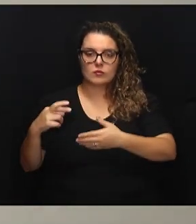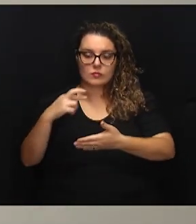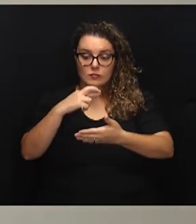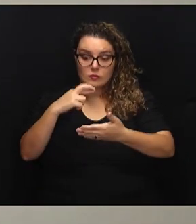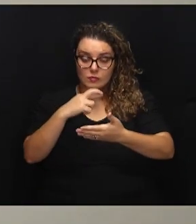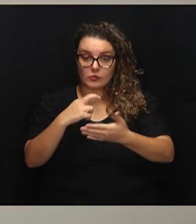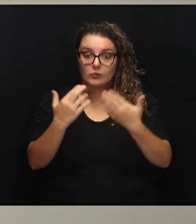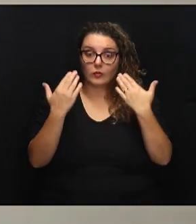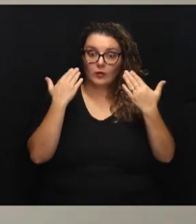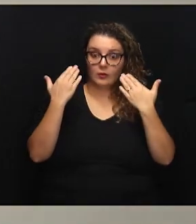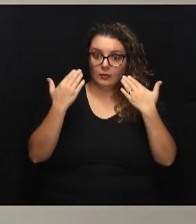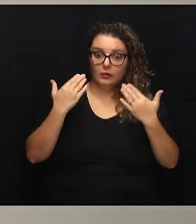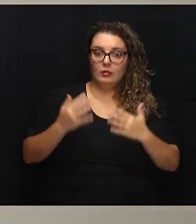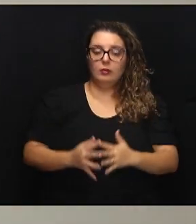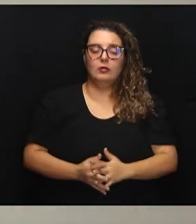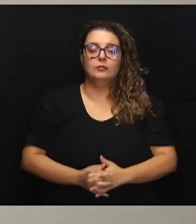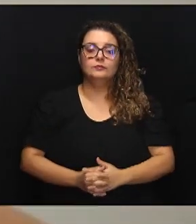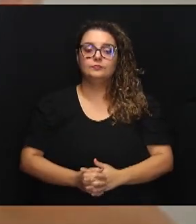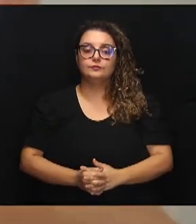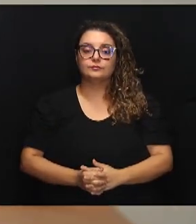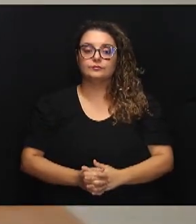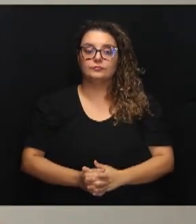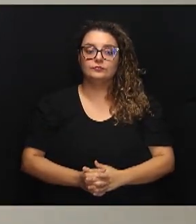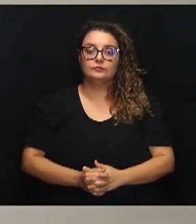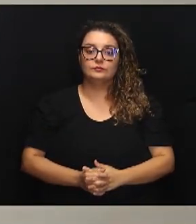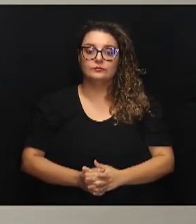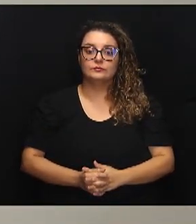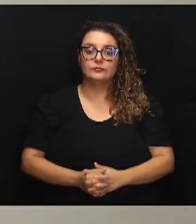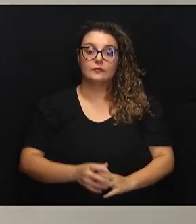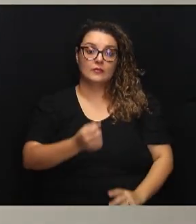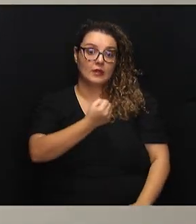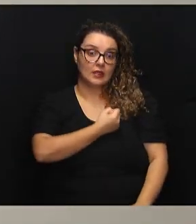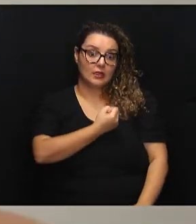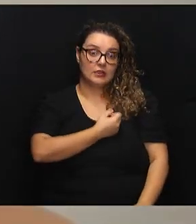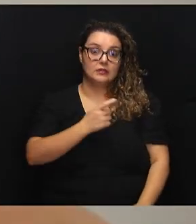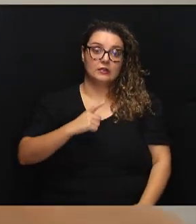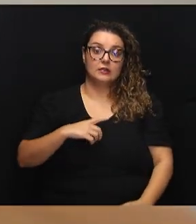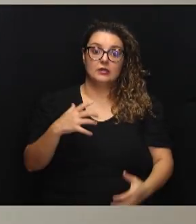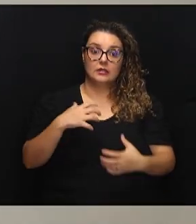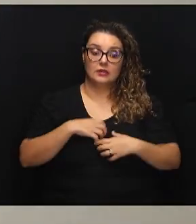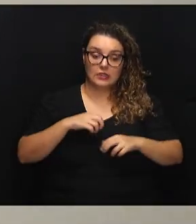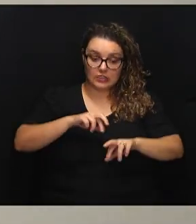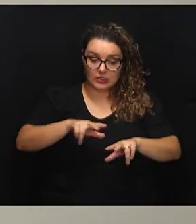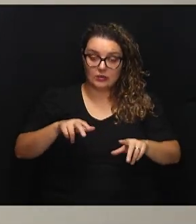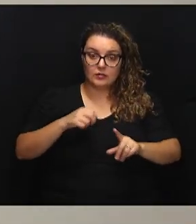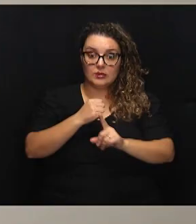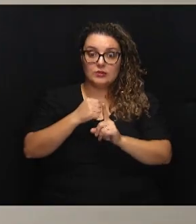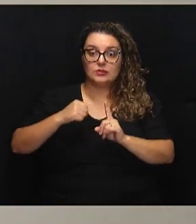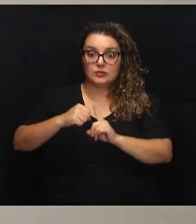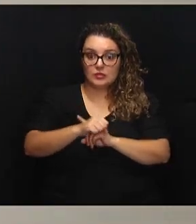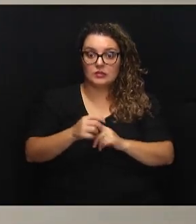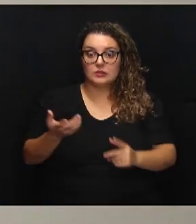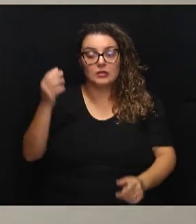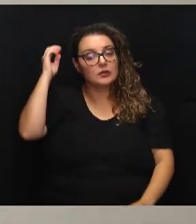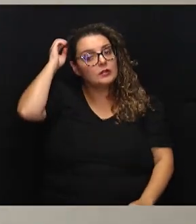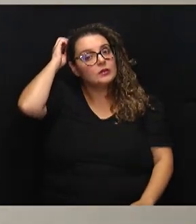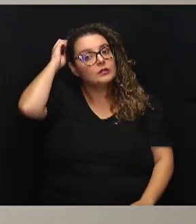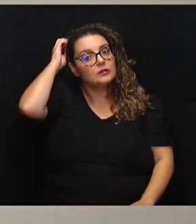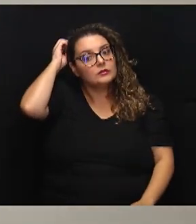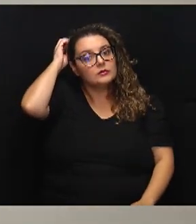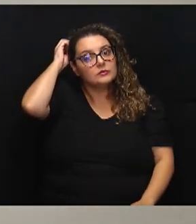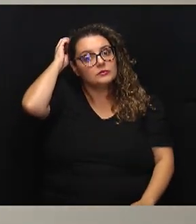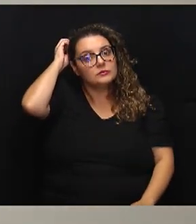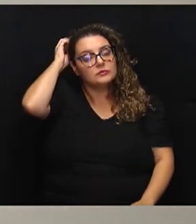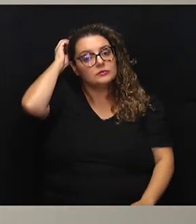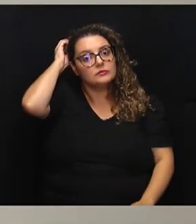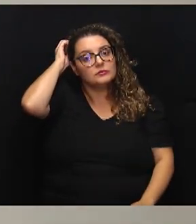da psicologia, né, sobre esse fenômeno que é emocional e também social. Tem muito a ver